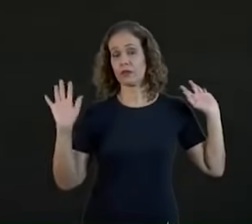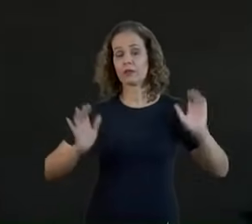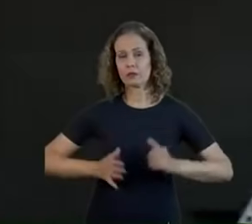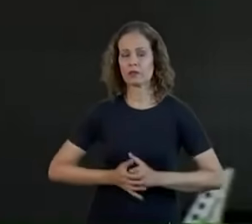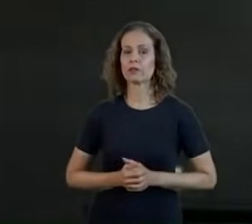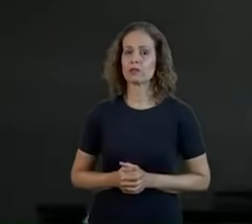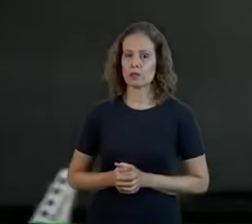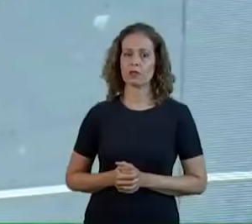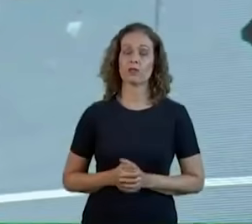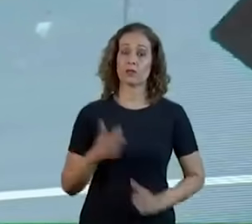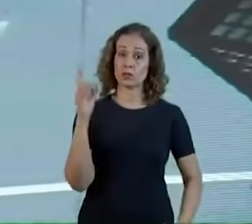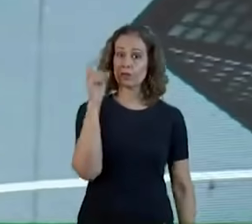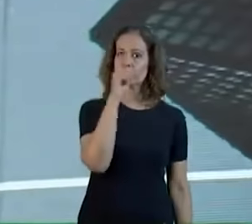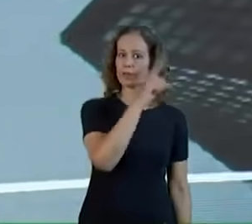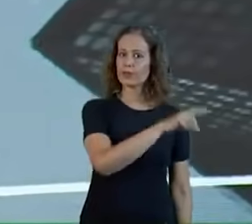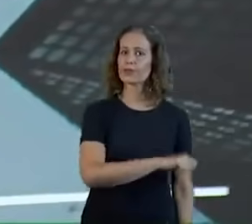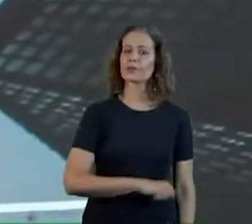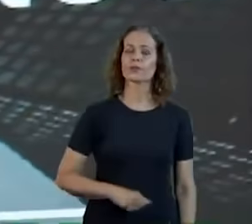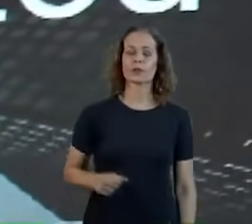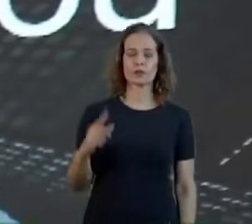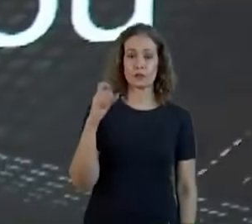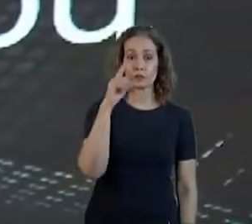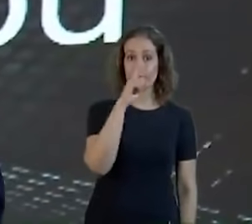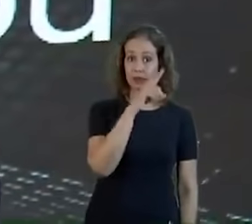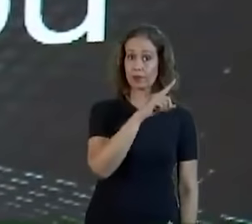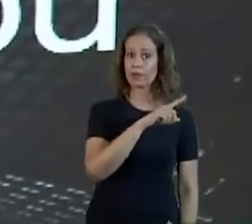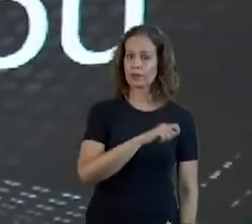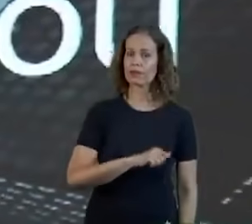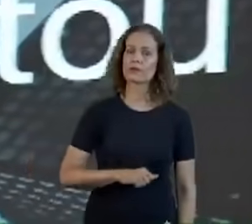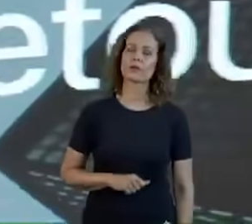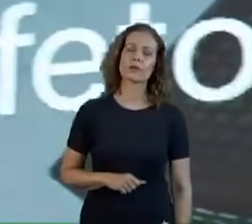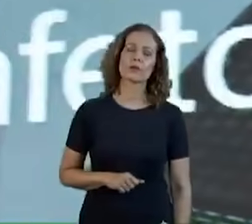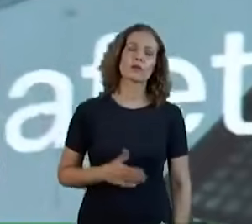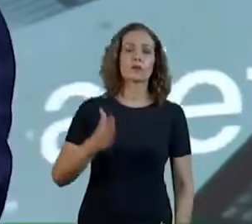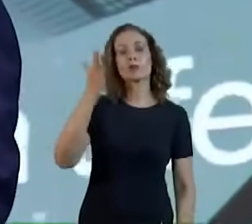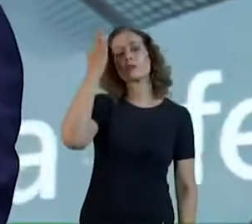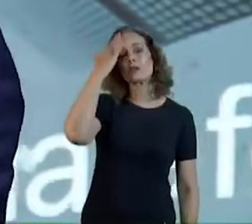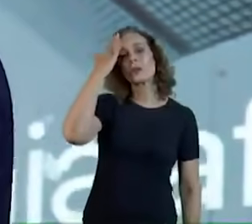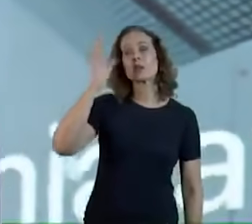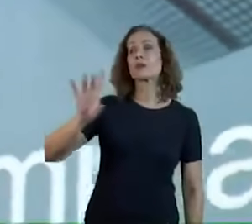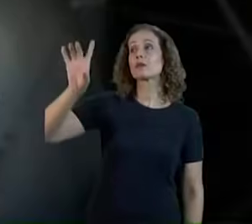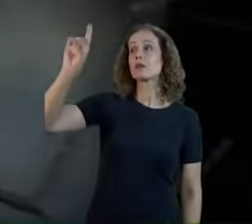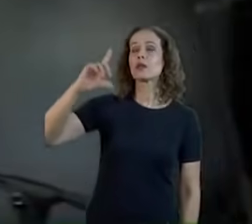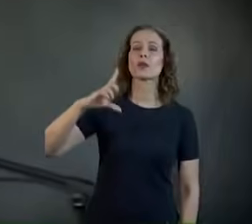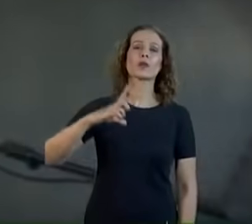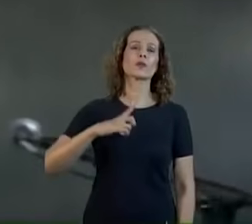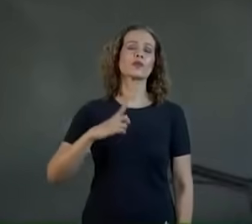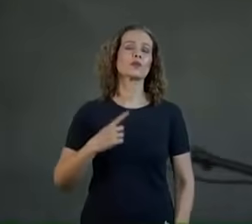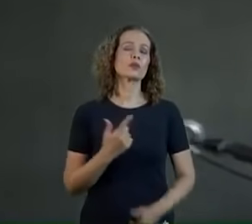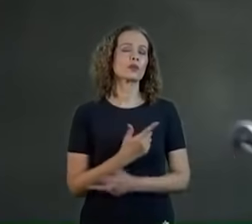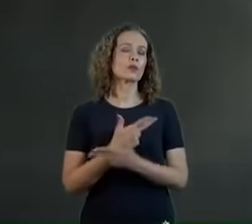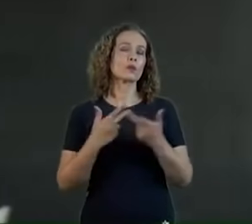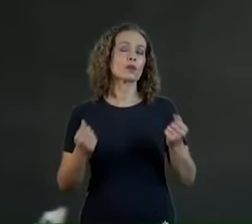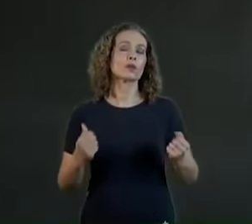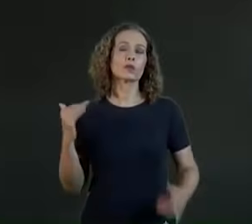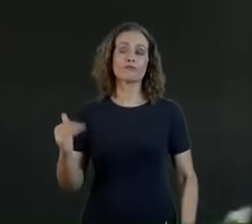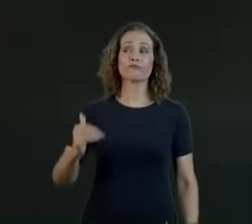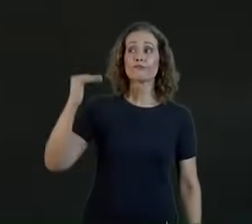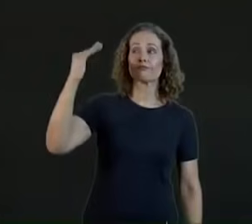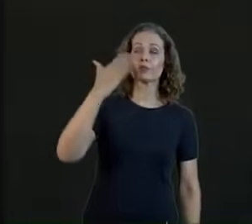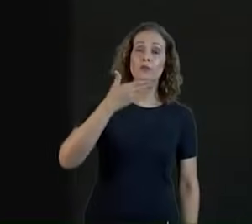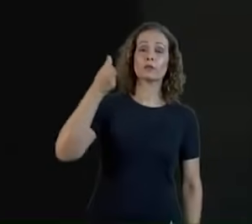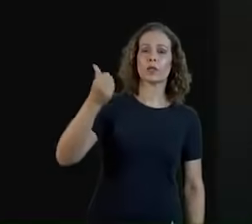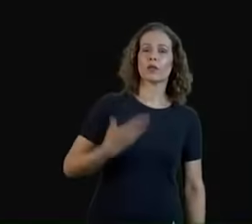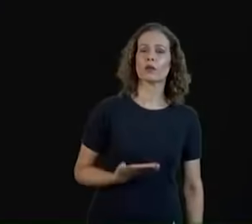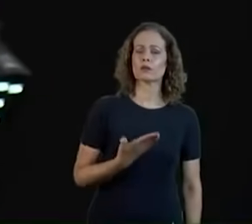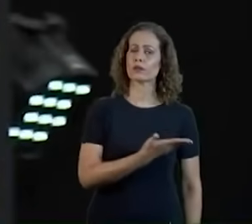Não foi fácil levantar. Não foi fácil ver que Deus tinha algo maior e melhor. Quem sabe